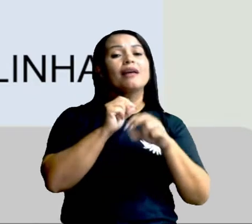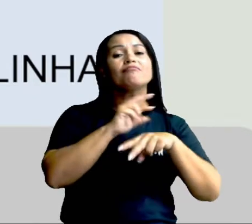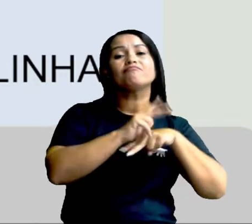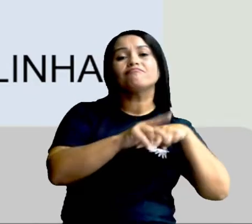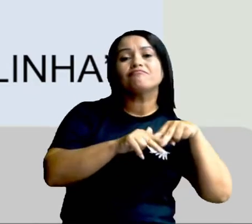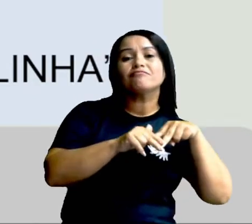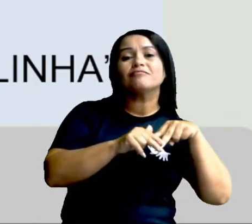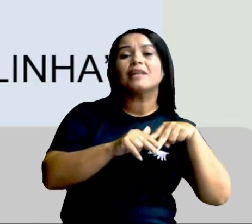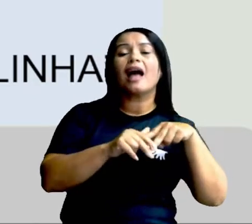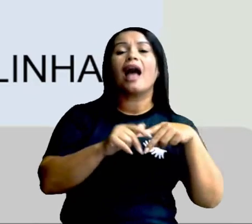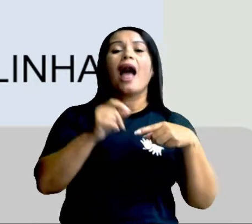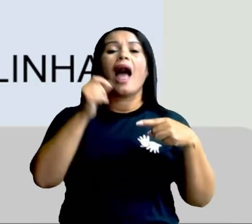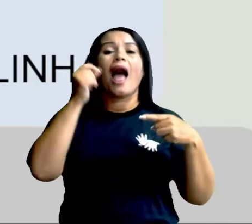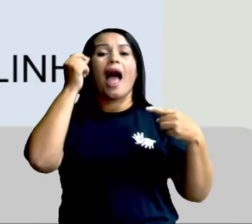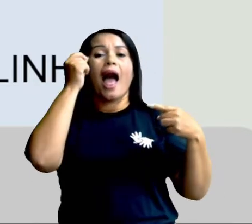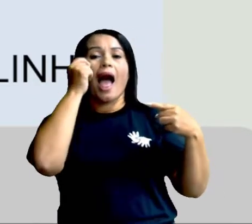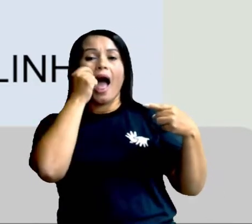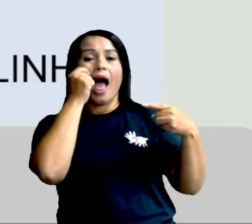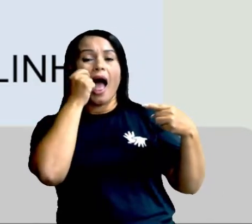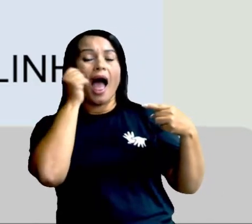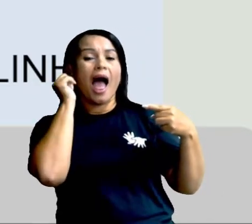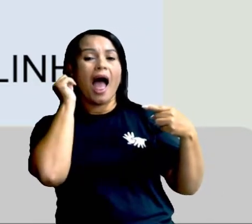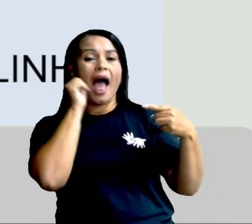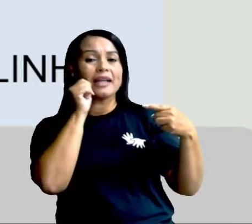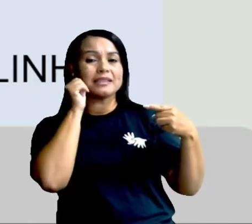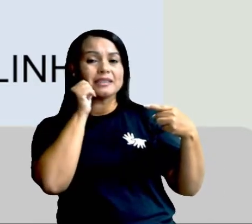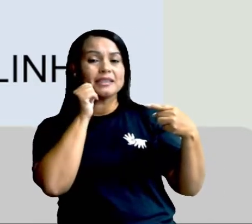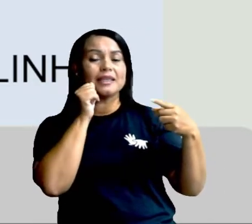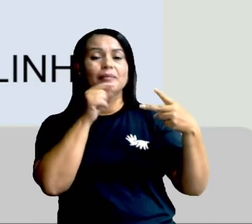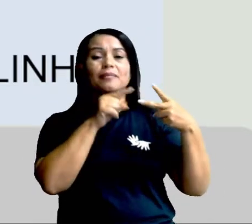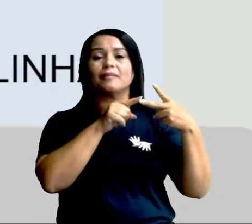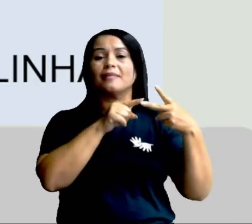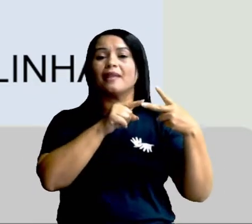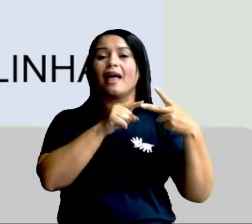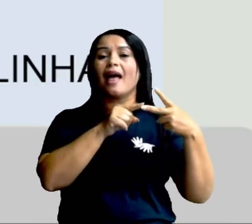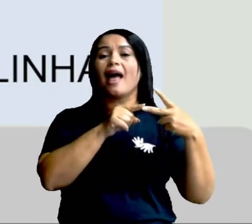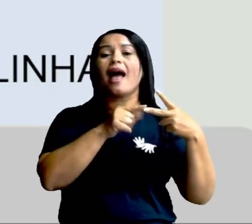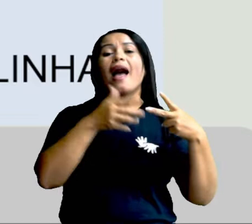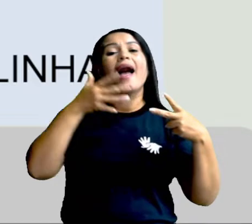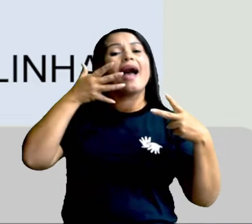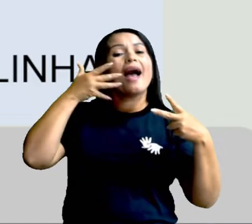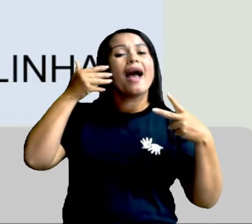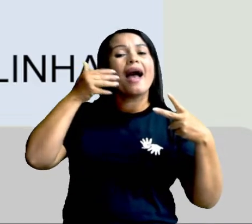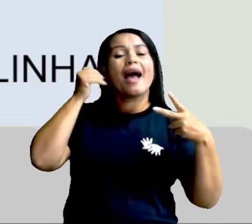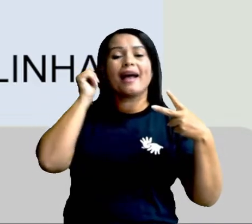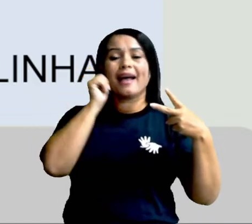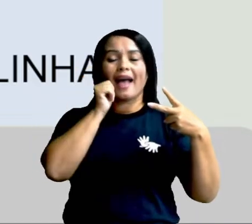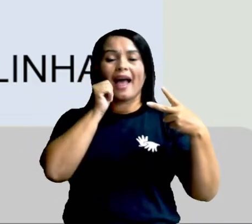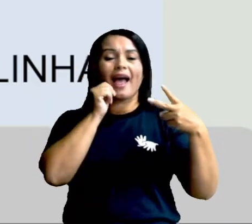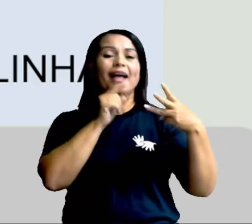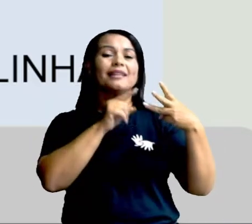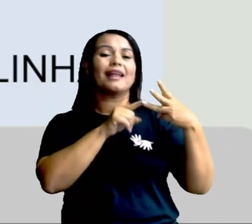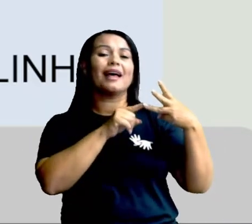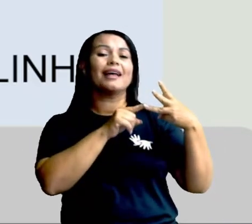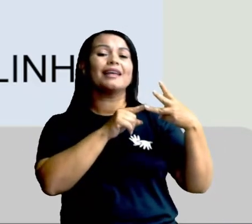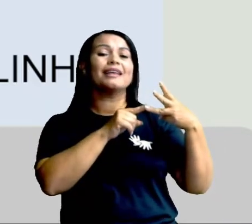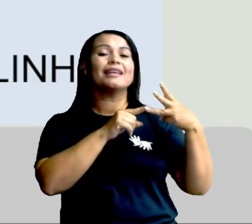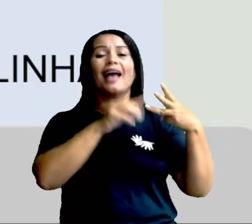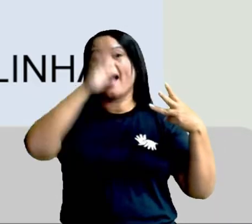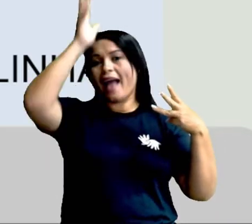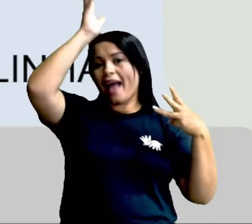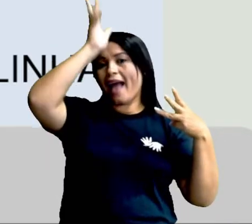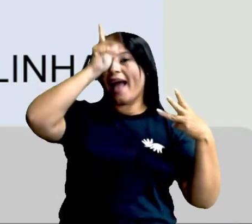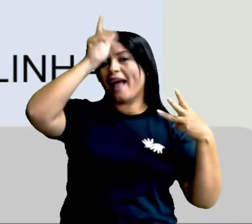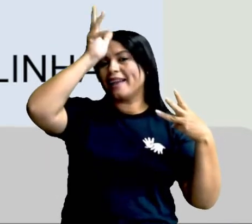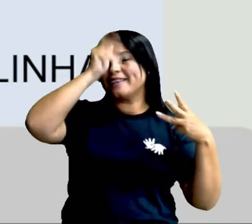gata e a galinha, né? Porque o feminino de galo é galinha. Então, vai ficar a ratinha, a gata